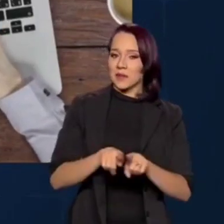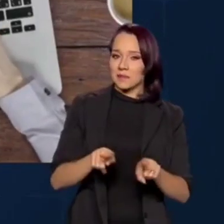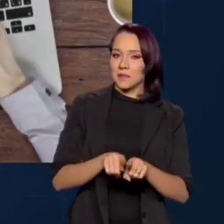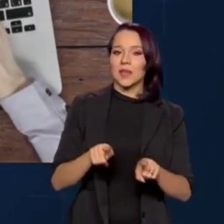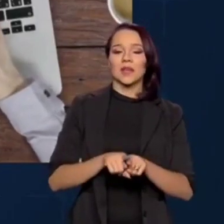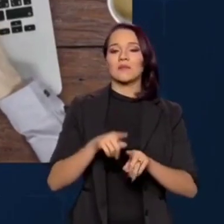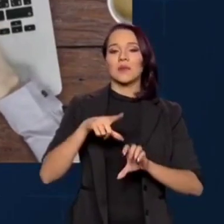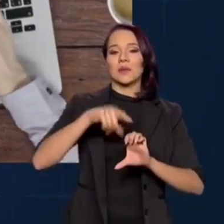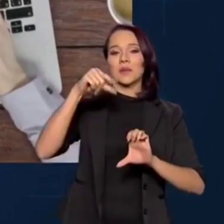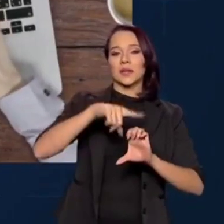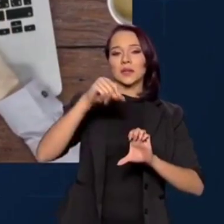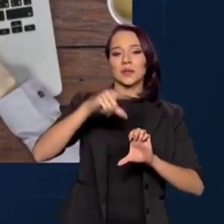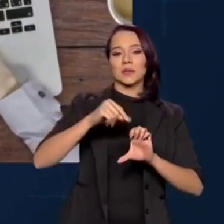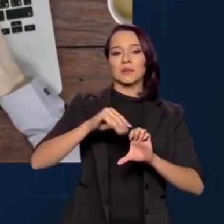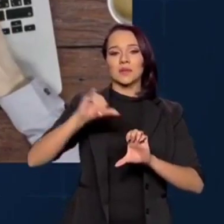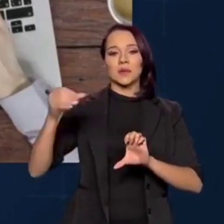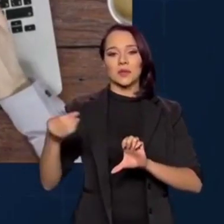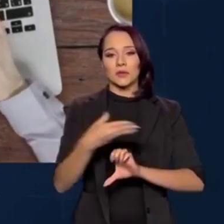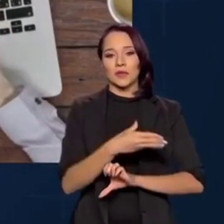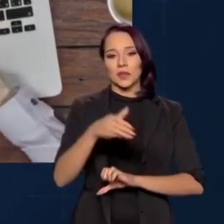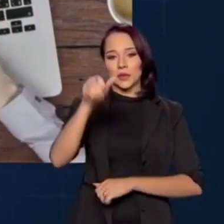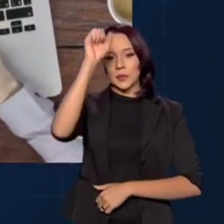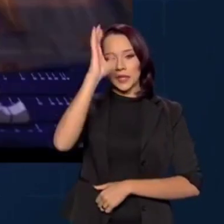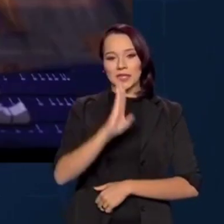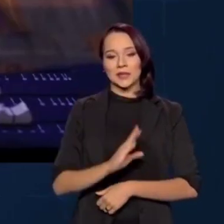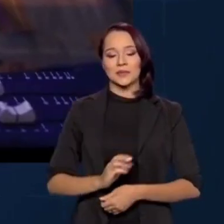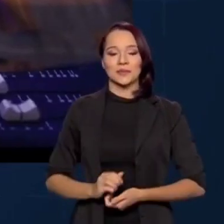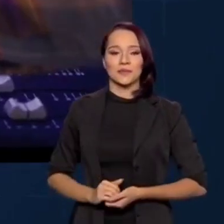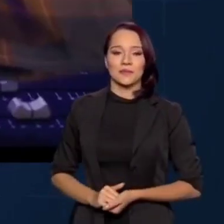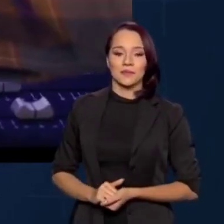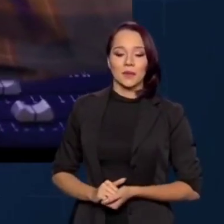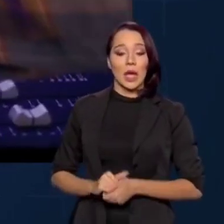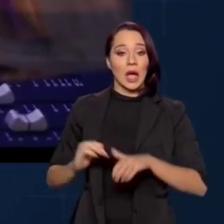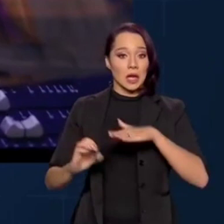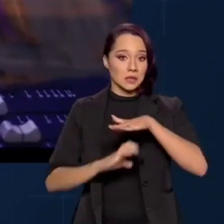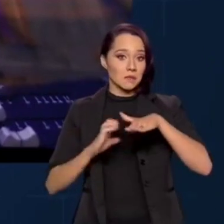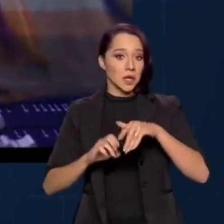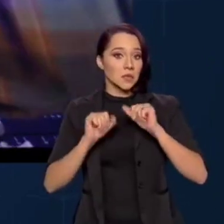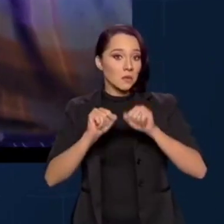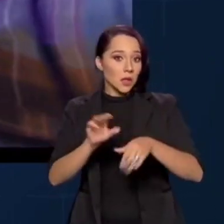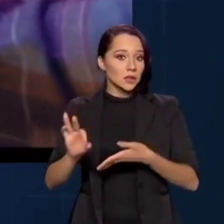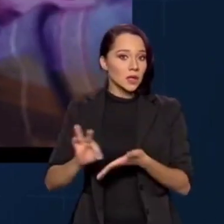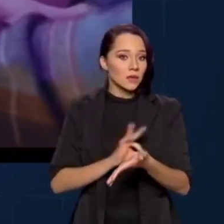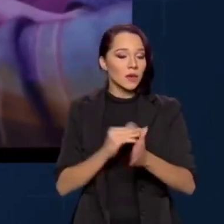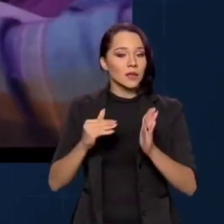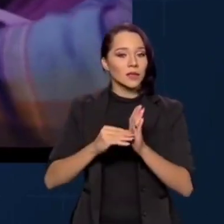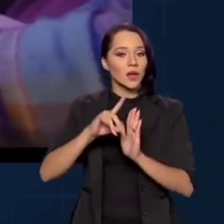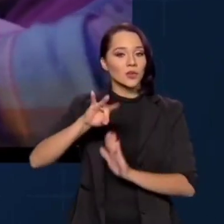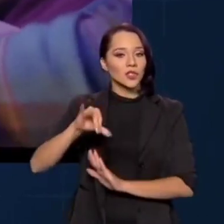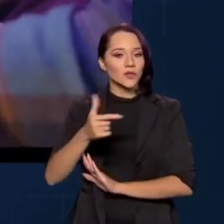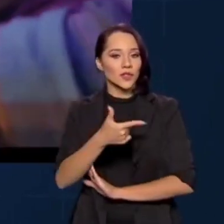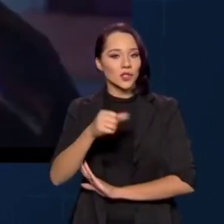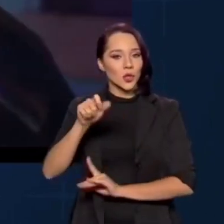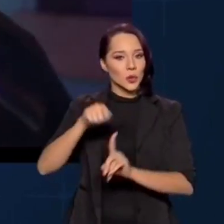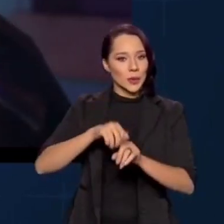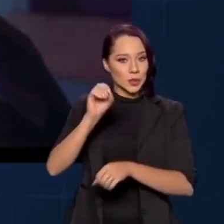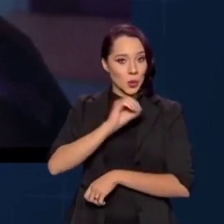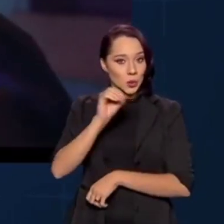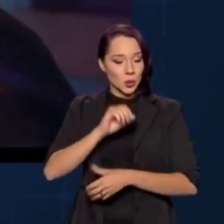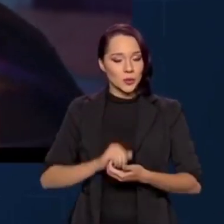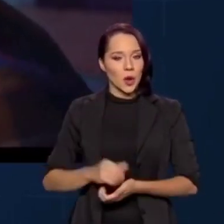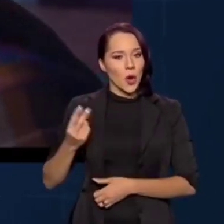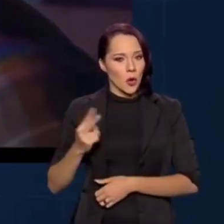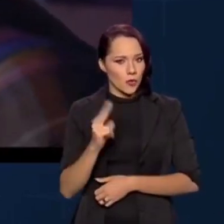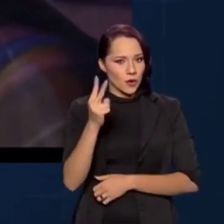para o empreendedorismo inovador no país. As empresas podem se inscrever até o dia 28 de outubro. O valor